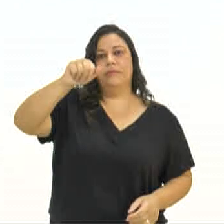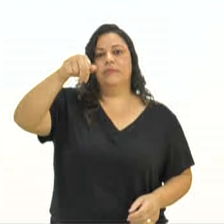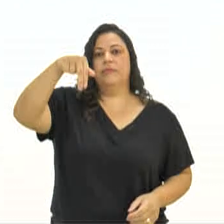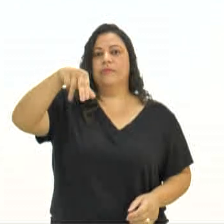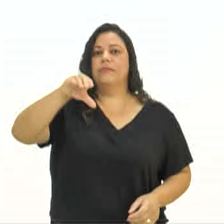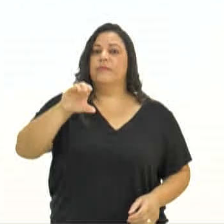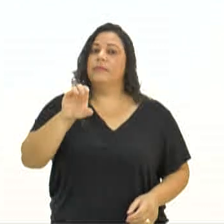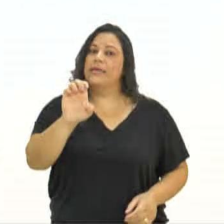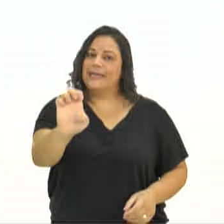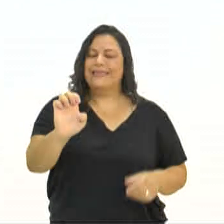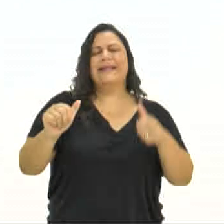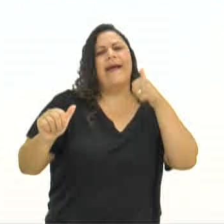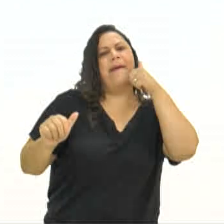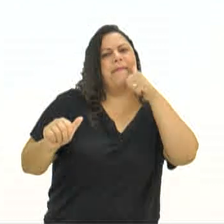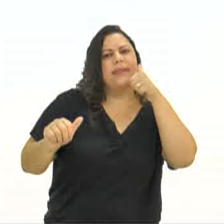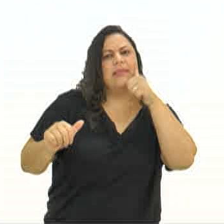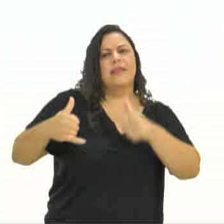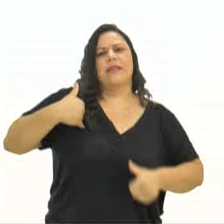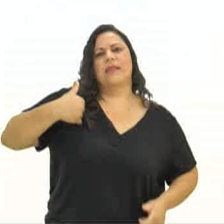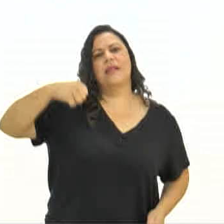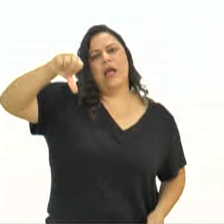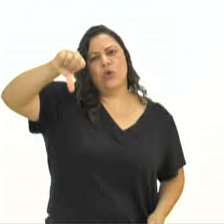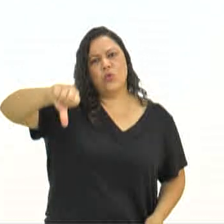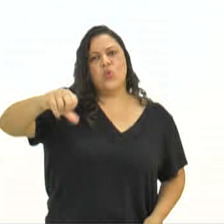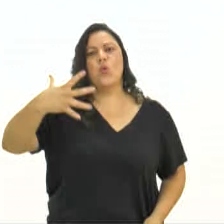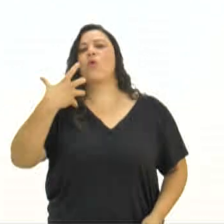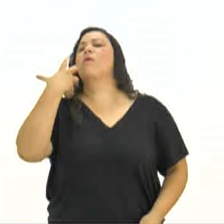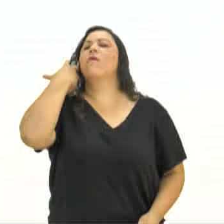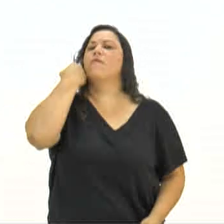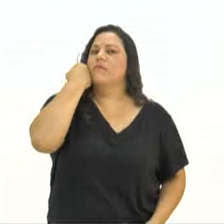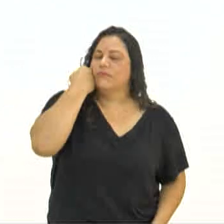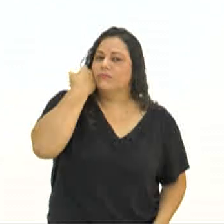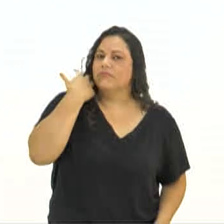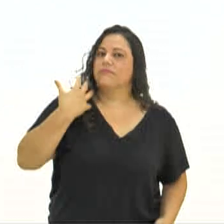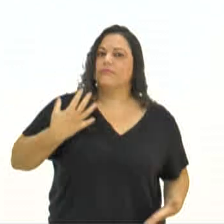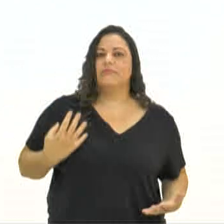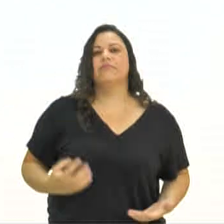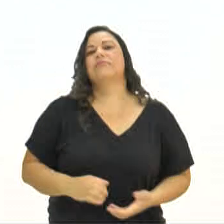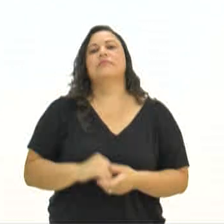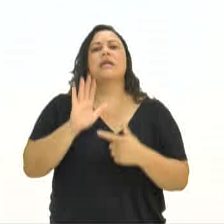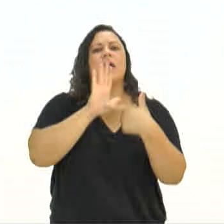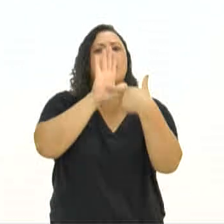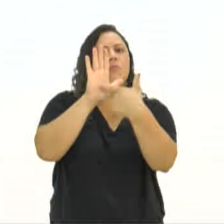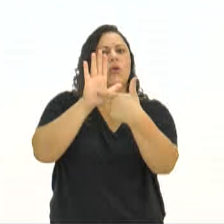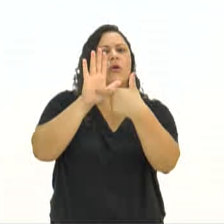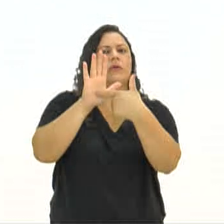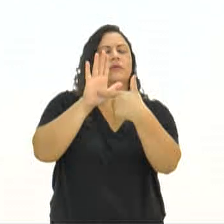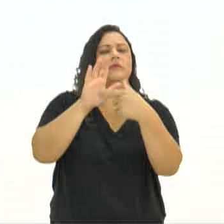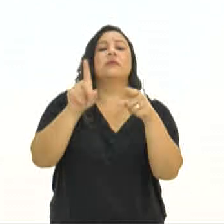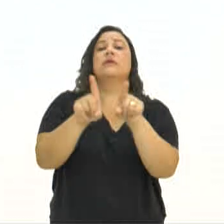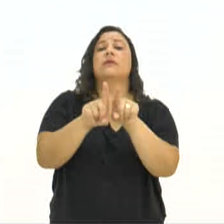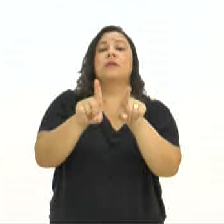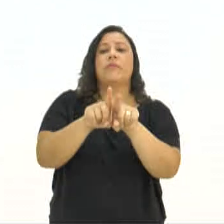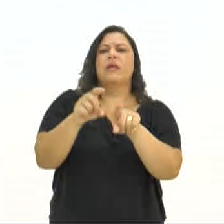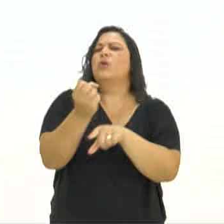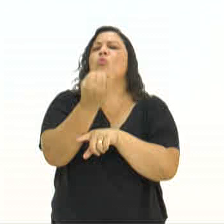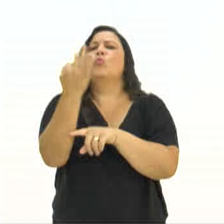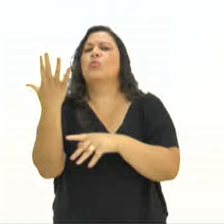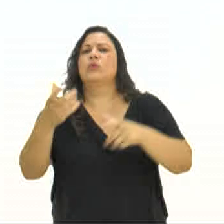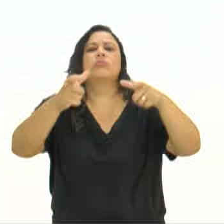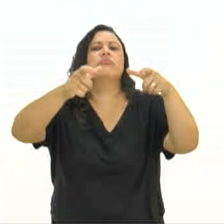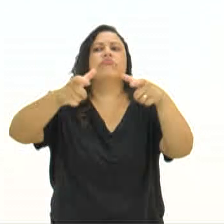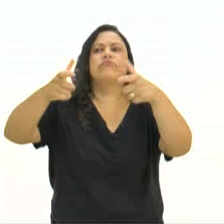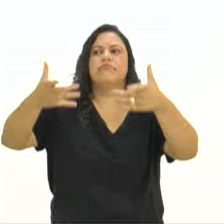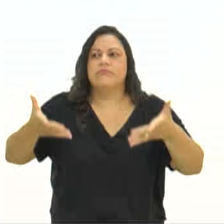é uma menina de 9 anos, que ela foi adotada. E também mostra quando e onde que essa história se passa, que